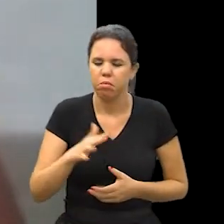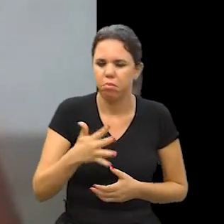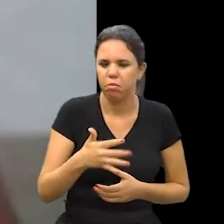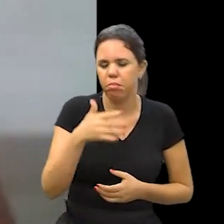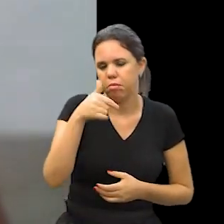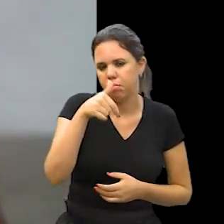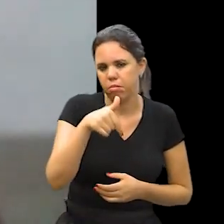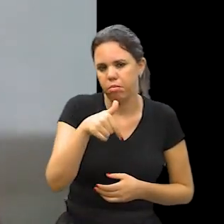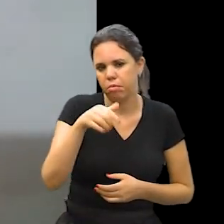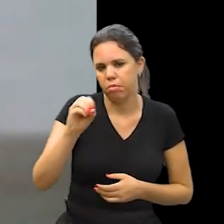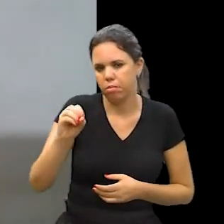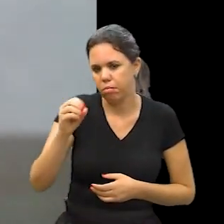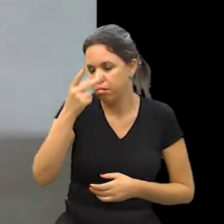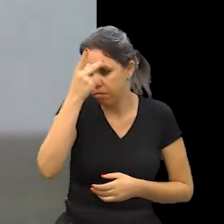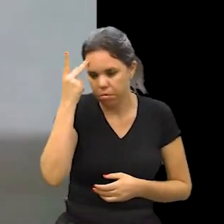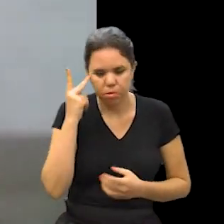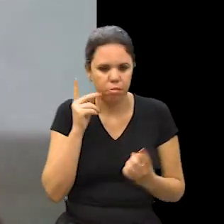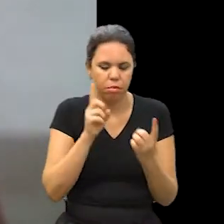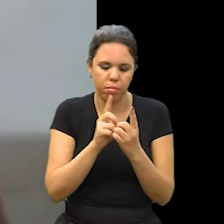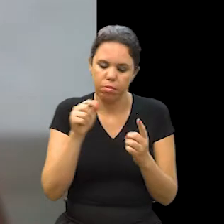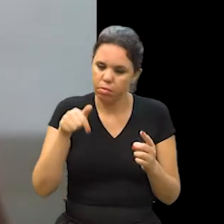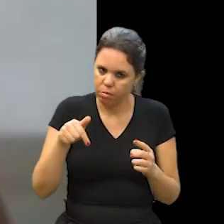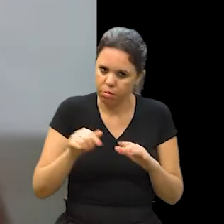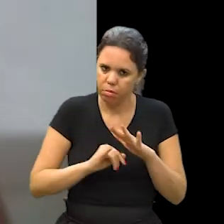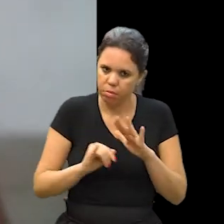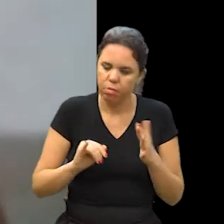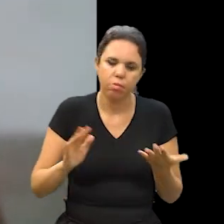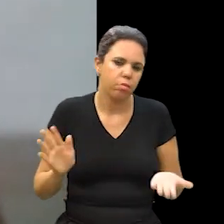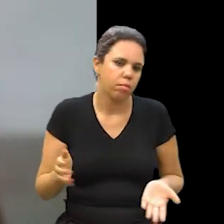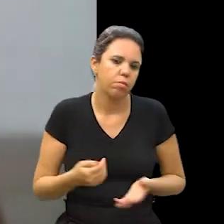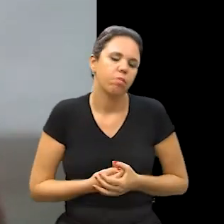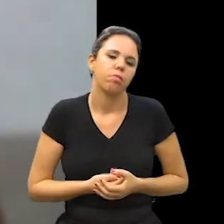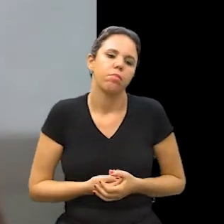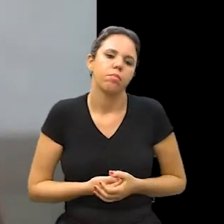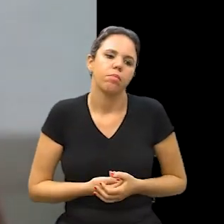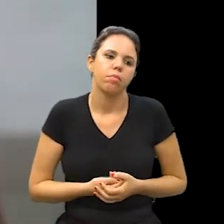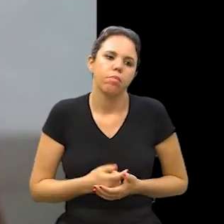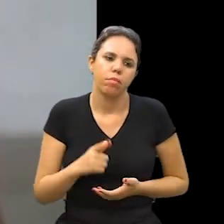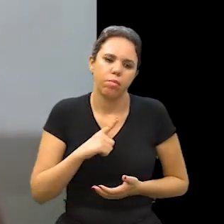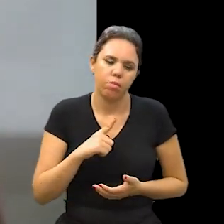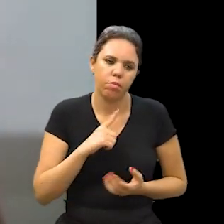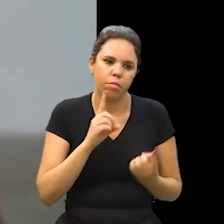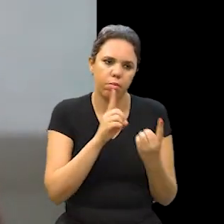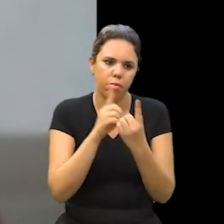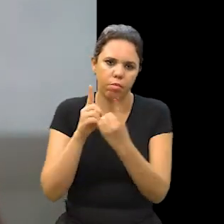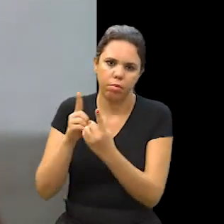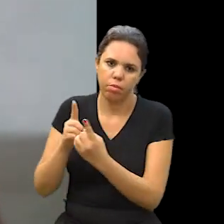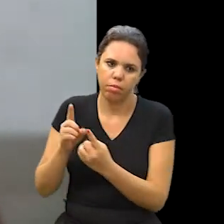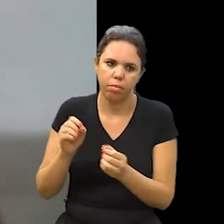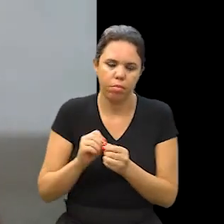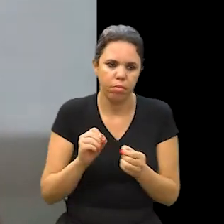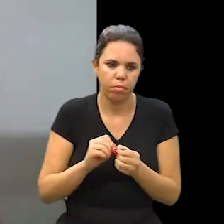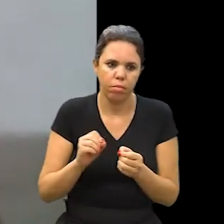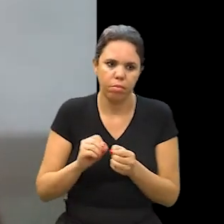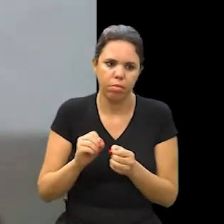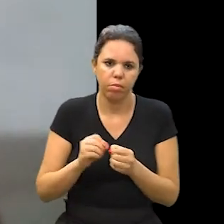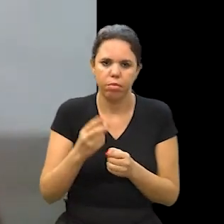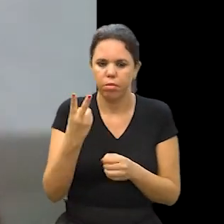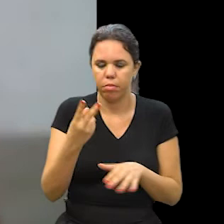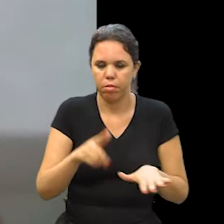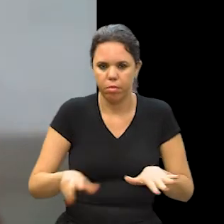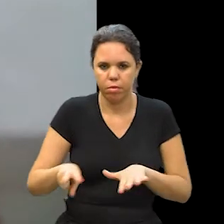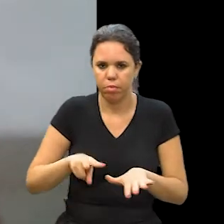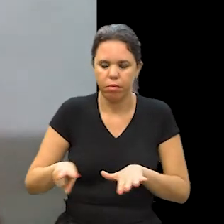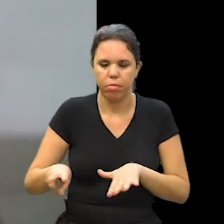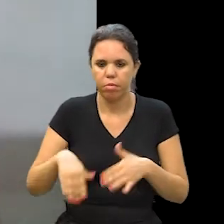de mais ou menos 70 pessoas, só que, assim, existem atendimentos que são feitos 2 vezes por semana,